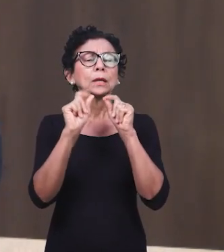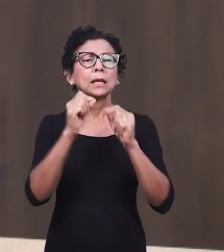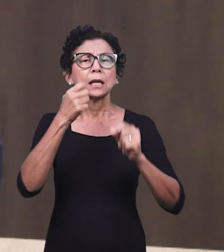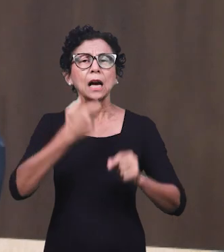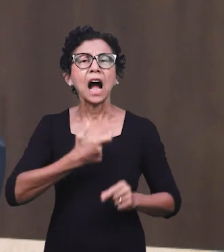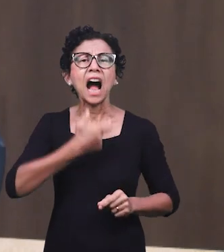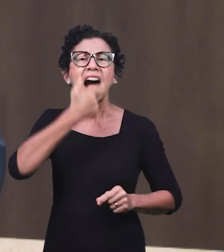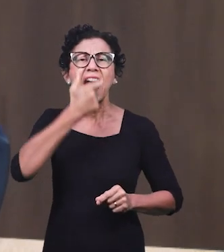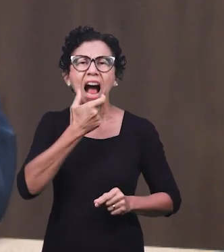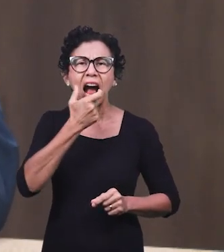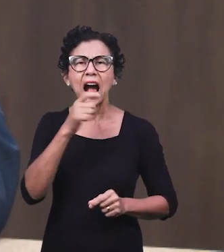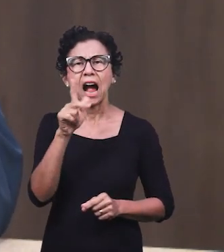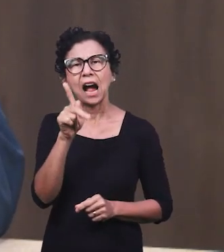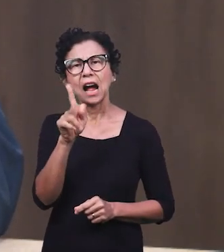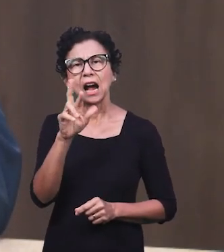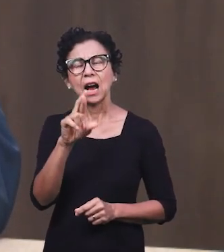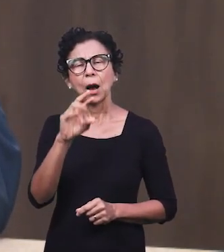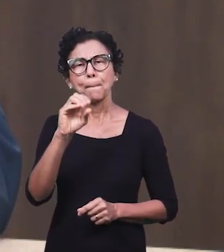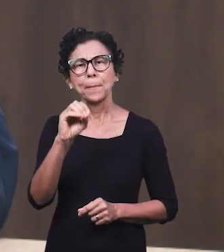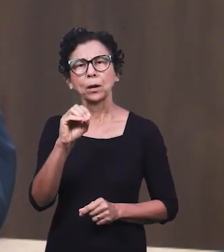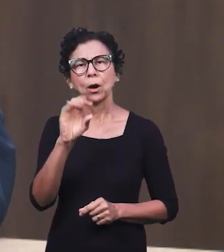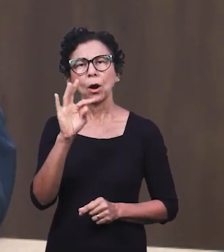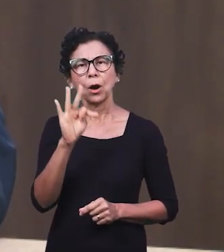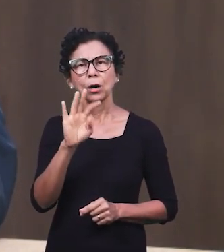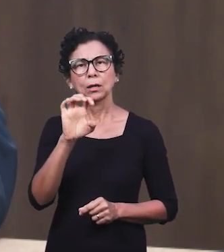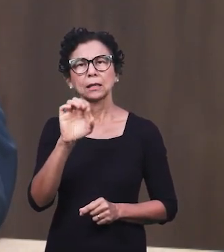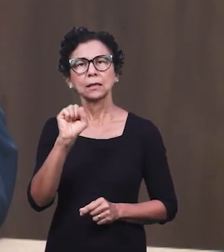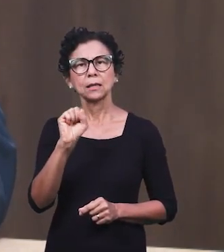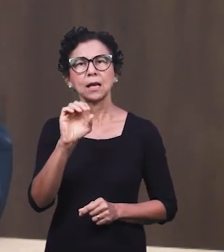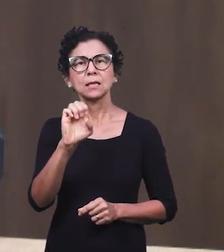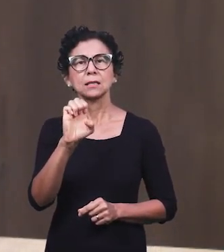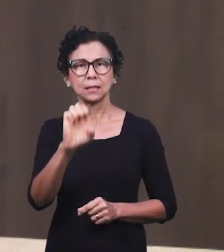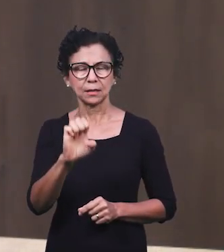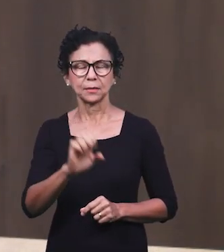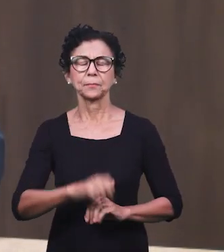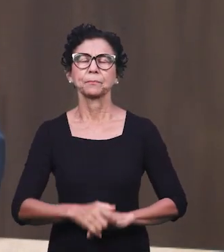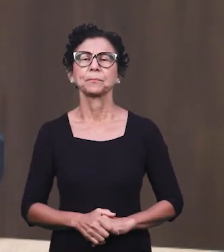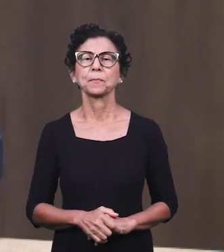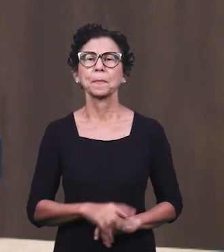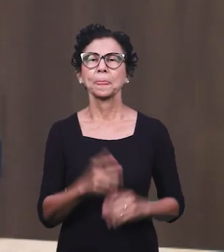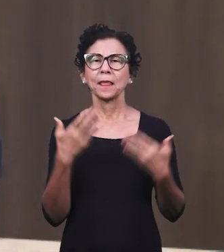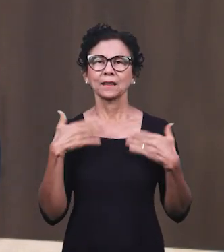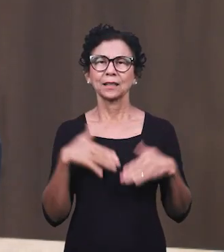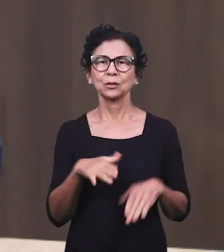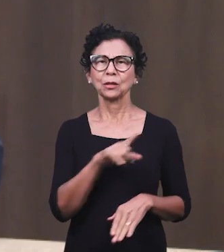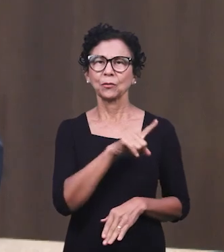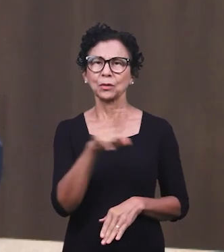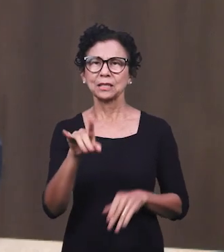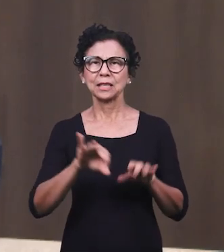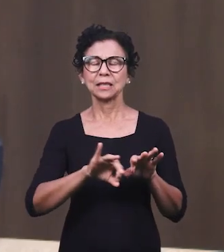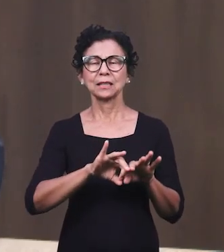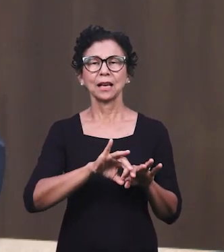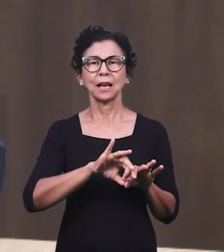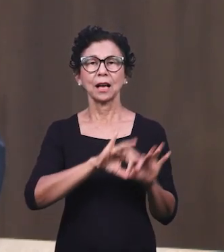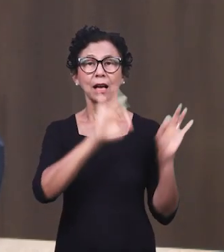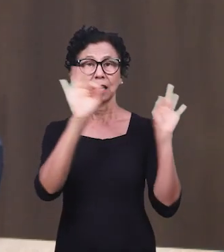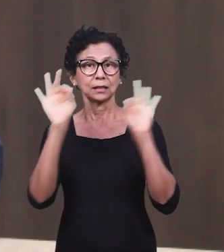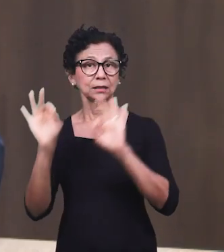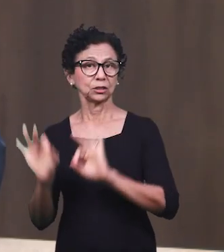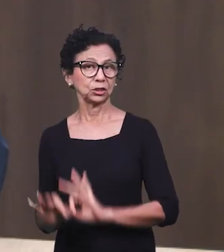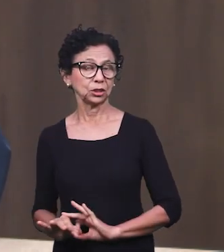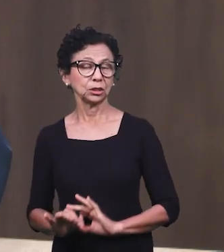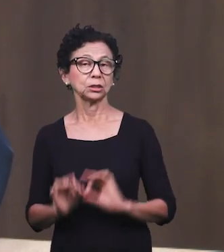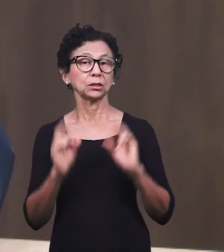prótese dental, porque nós entendemos que, naturalmente, as pessoas que estão nos assistindo, a nossa audiência, esse é